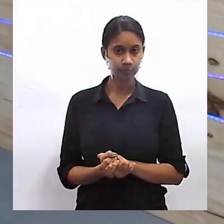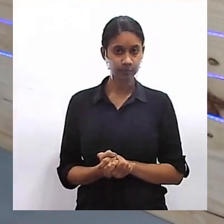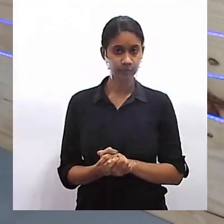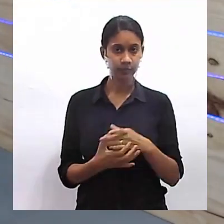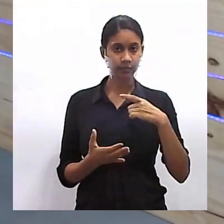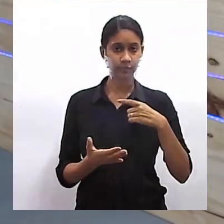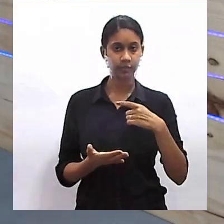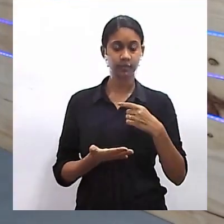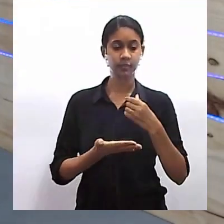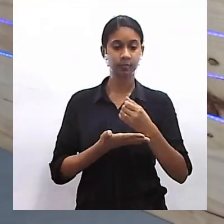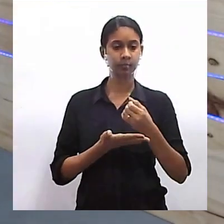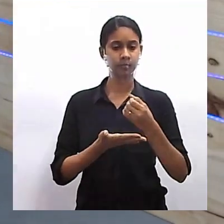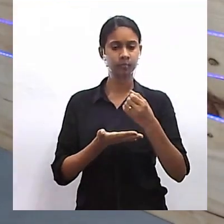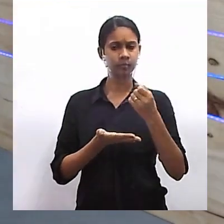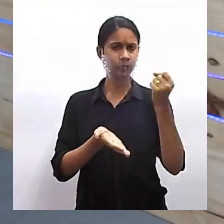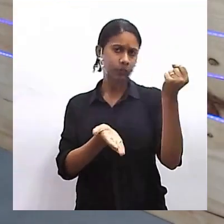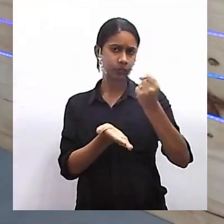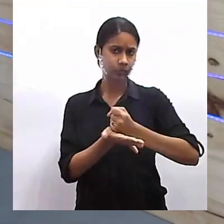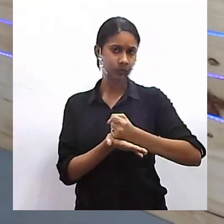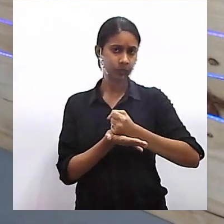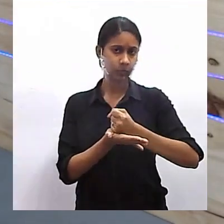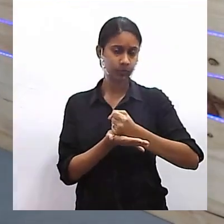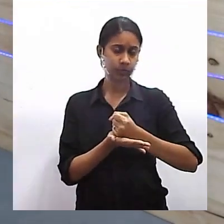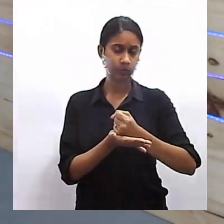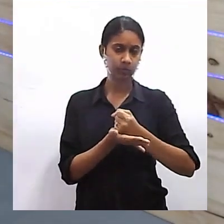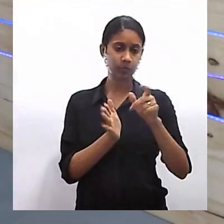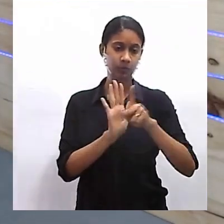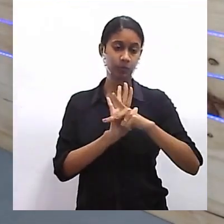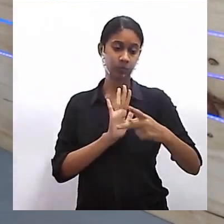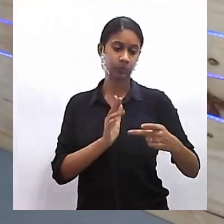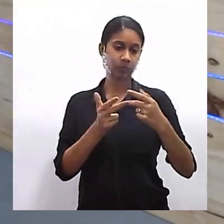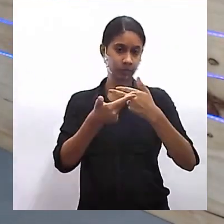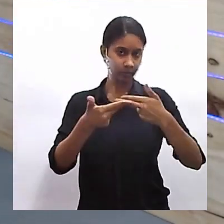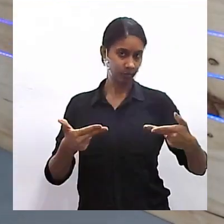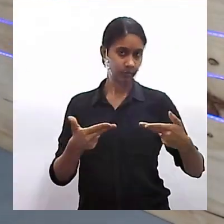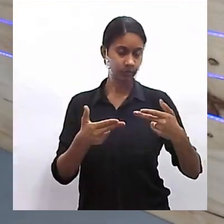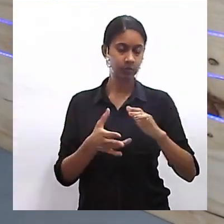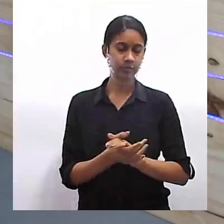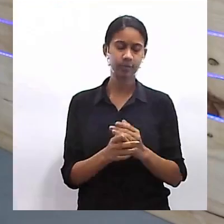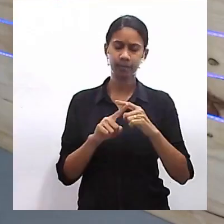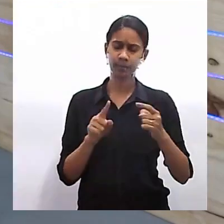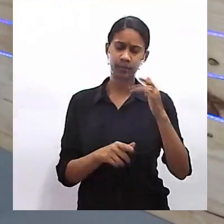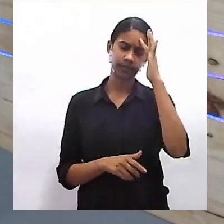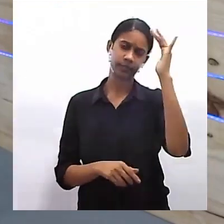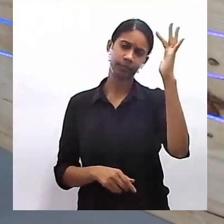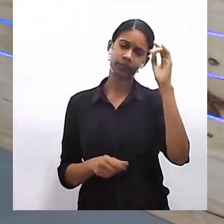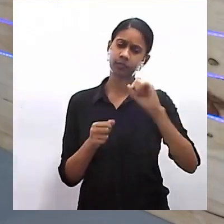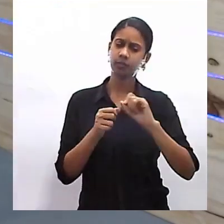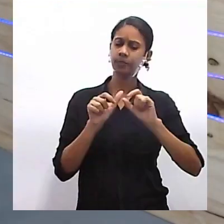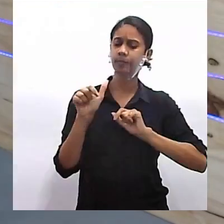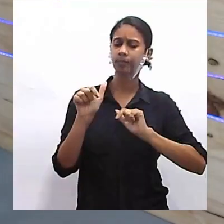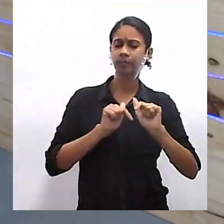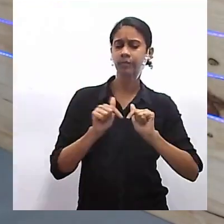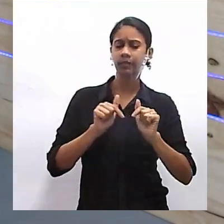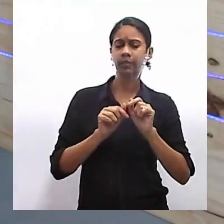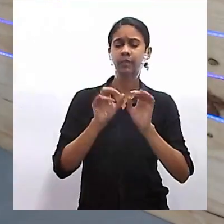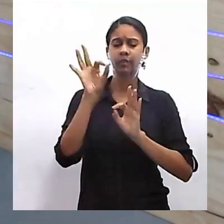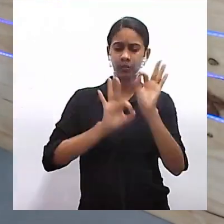documentação ela é atrelada ao material, à mercadoria. Mas imagina eu fazer um trabalho desse de